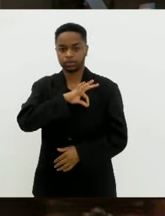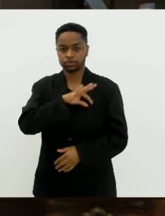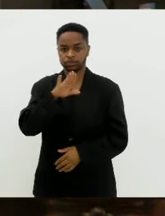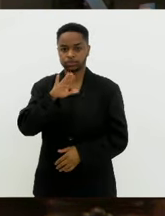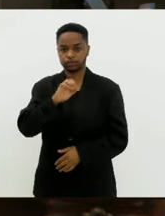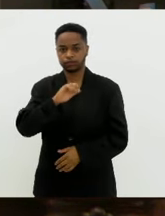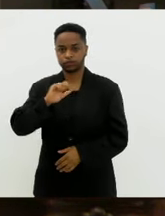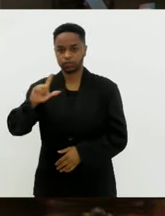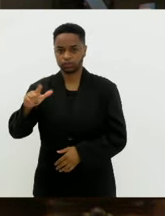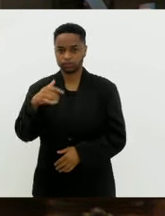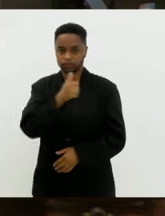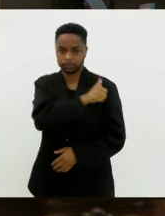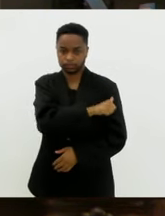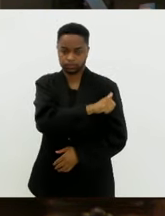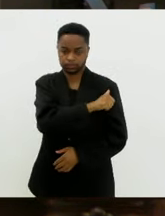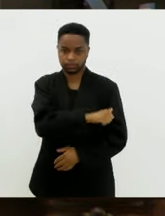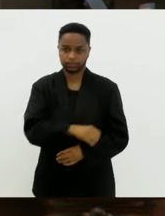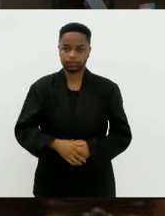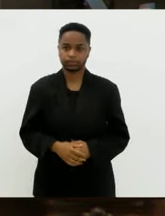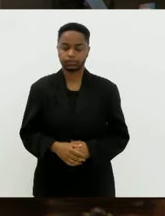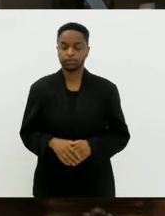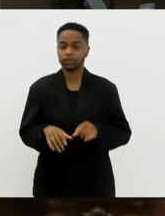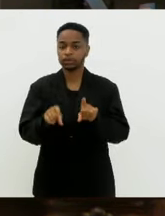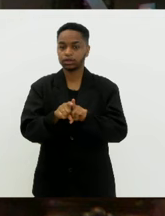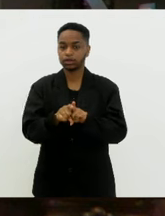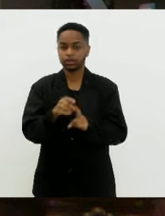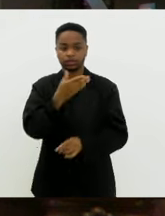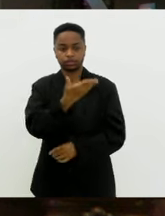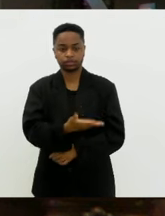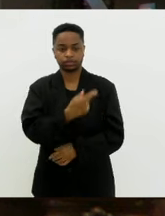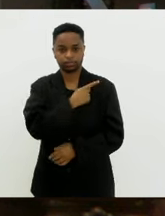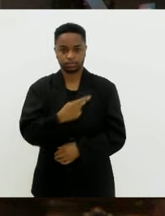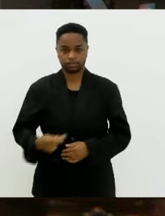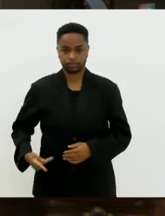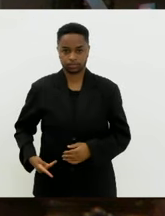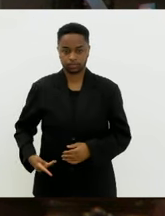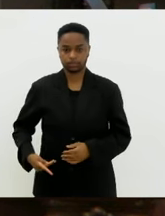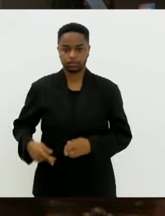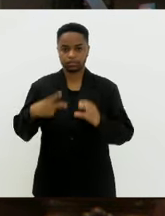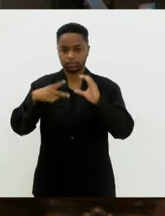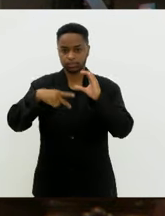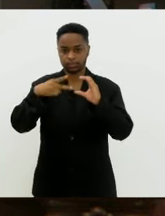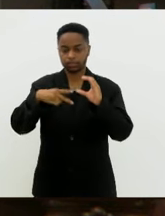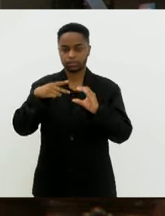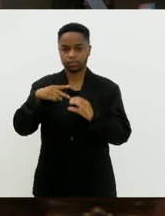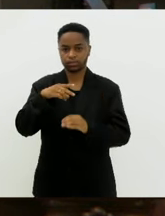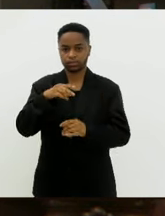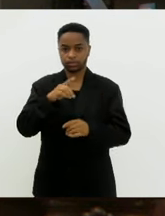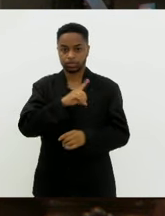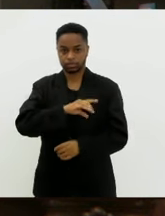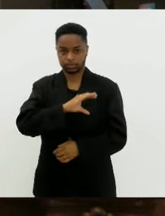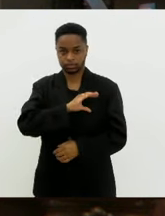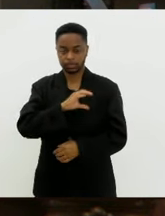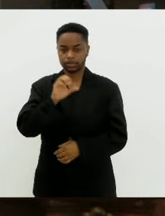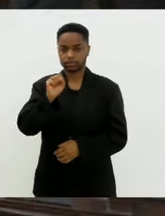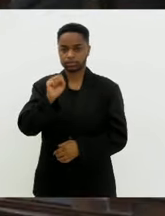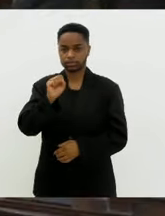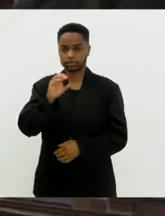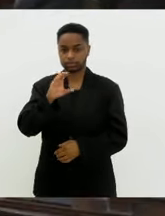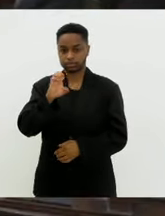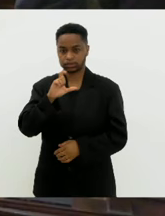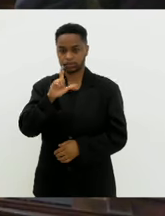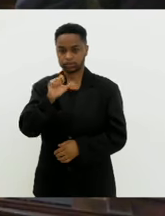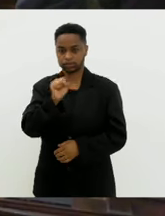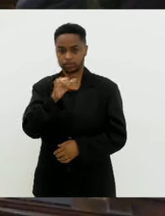Janeiro, do nosso companheiro presidente da Câmara de Caxias, Celcinho do Alba, também